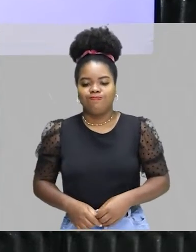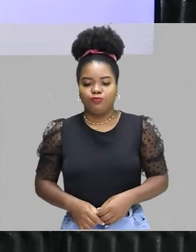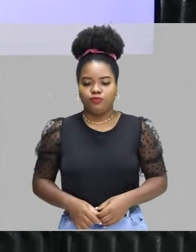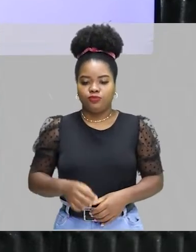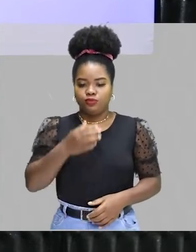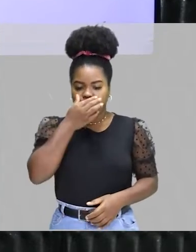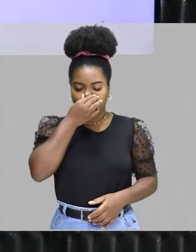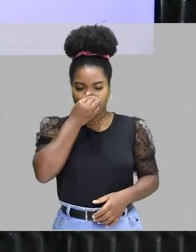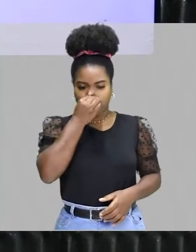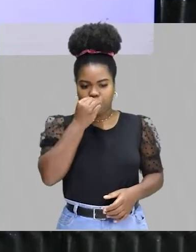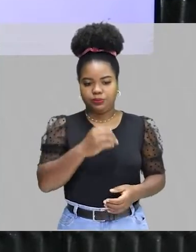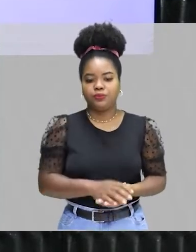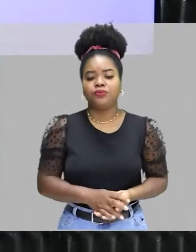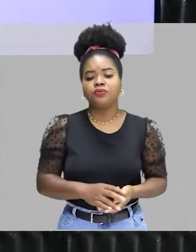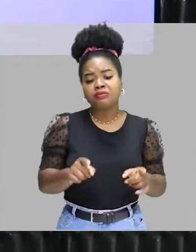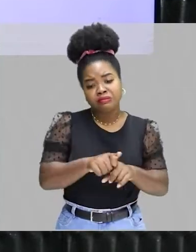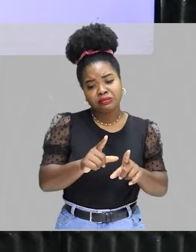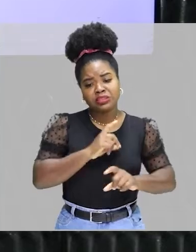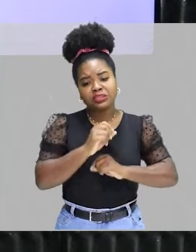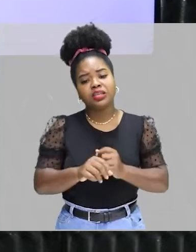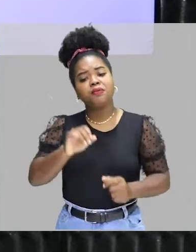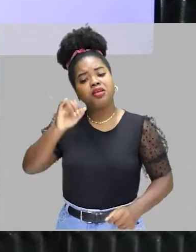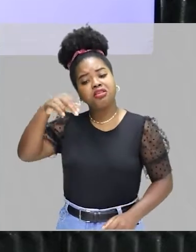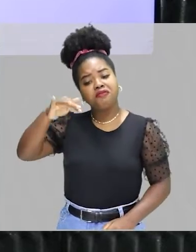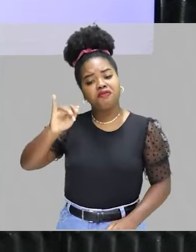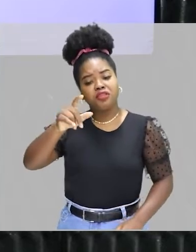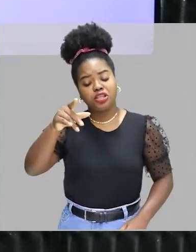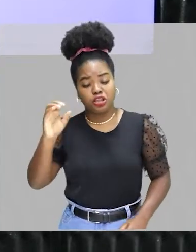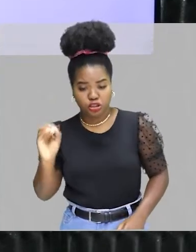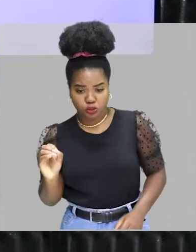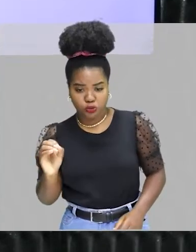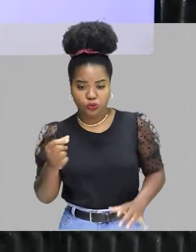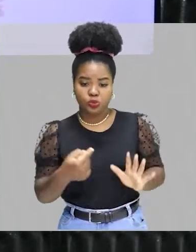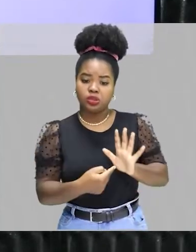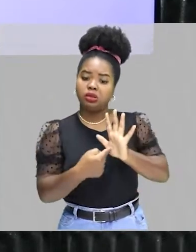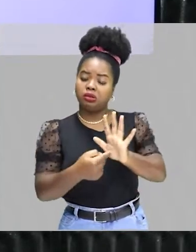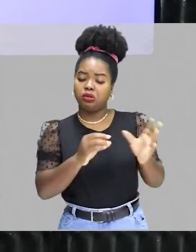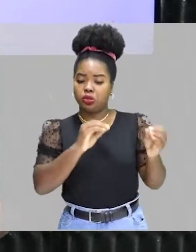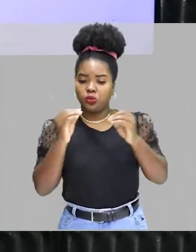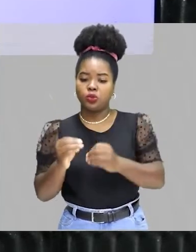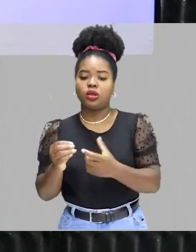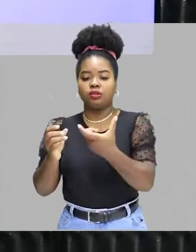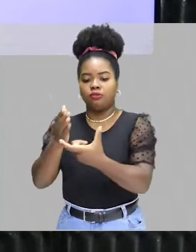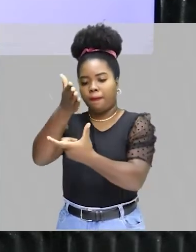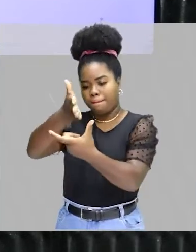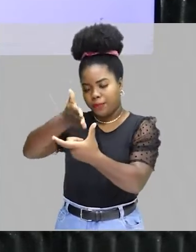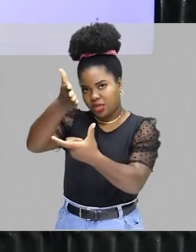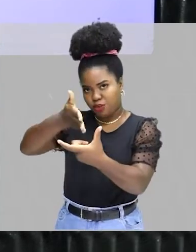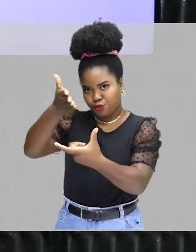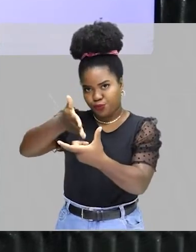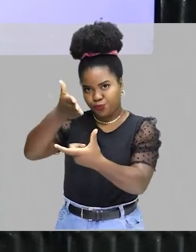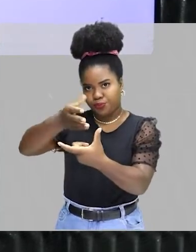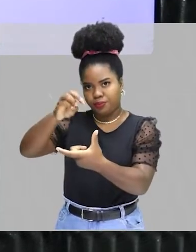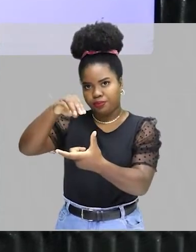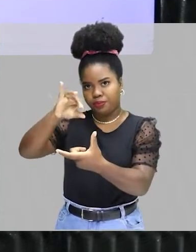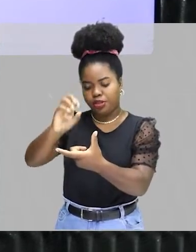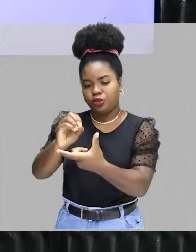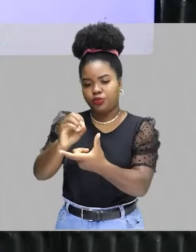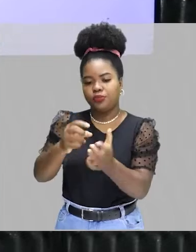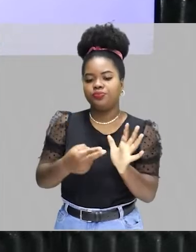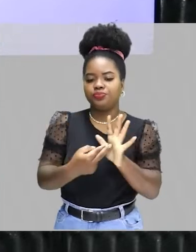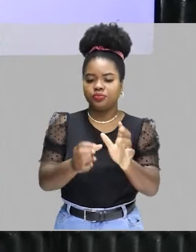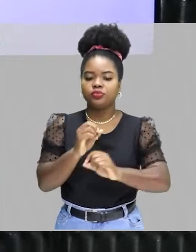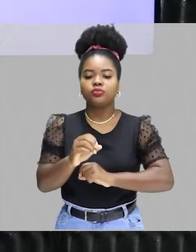palavra. Além deles, há os infixos, que aparecem no meio da palavra, tá? Aí, no caso, são representados